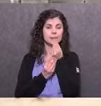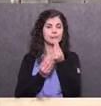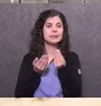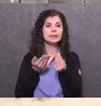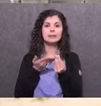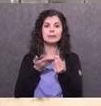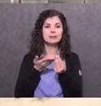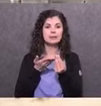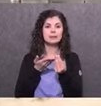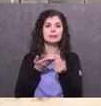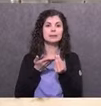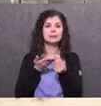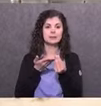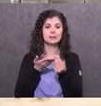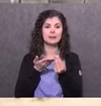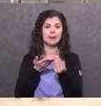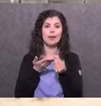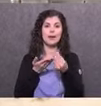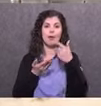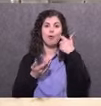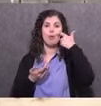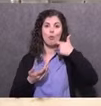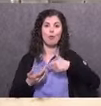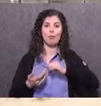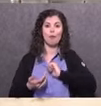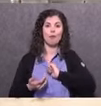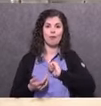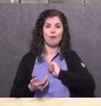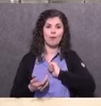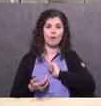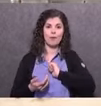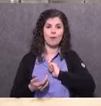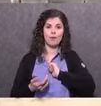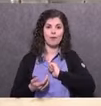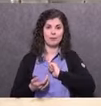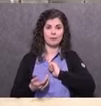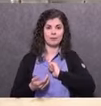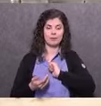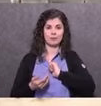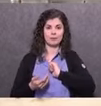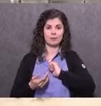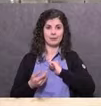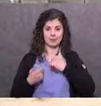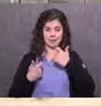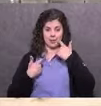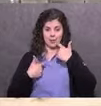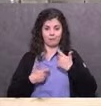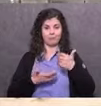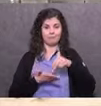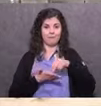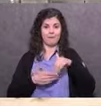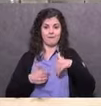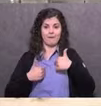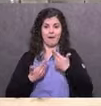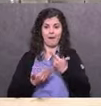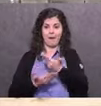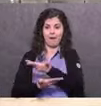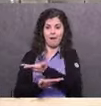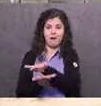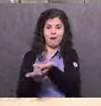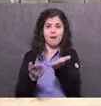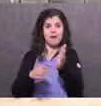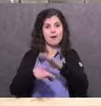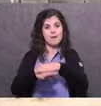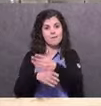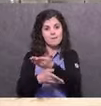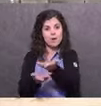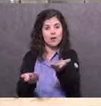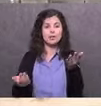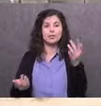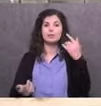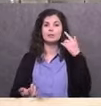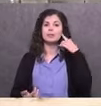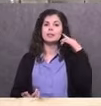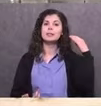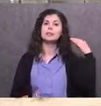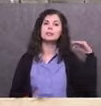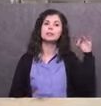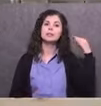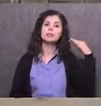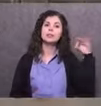Isto é o meu corpo, que será entregue por vós.